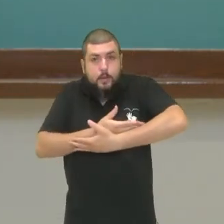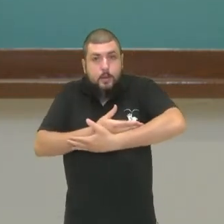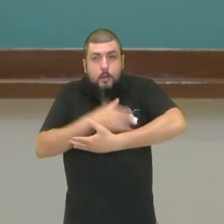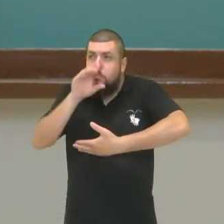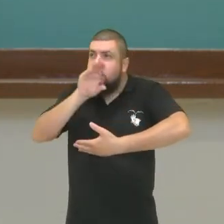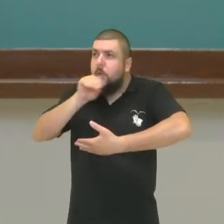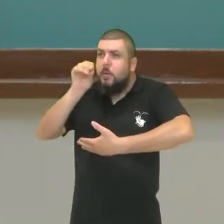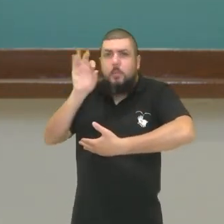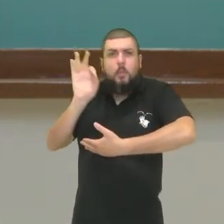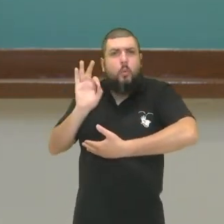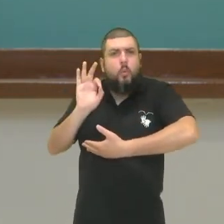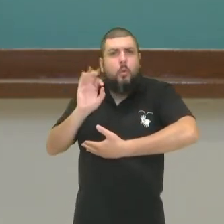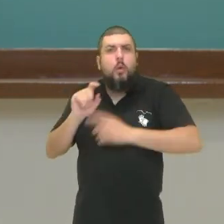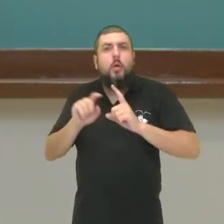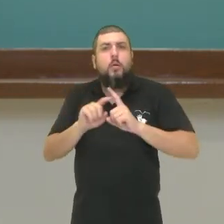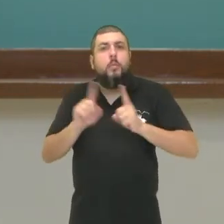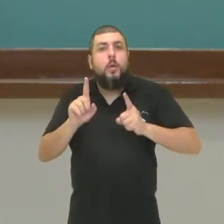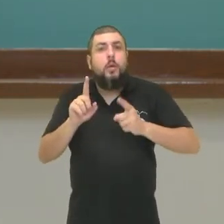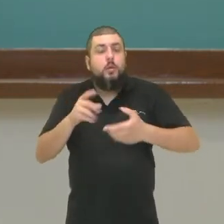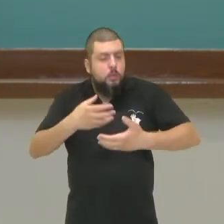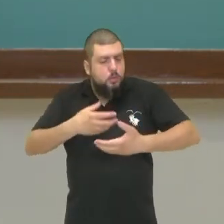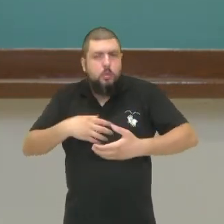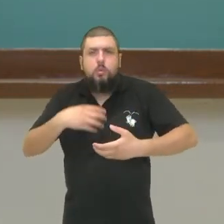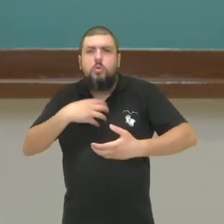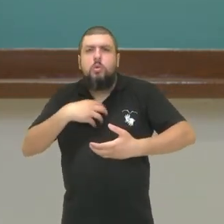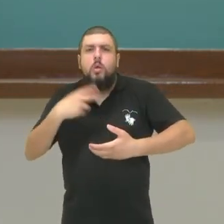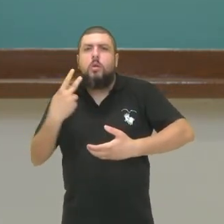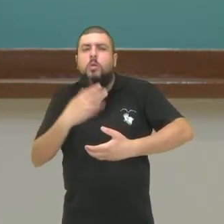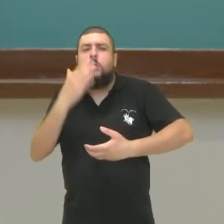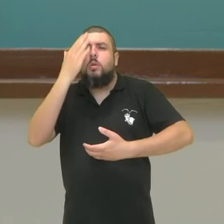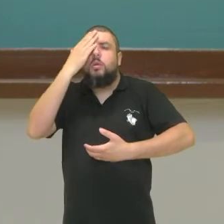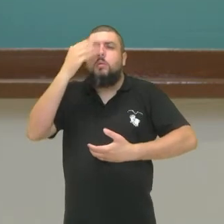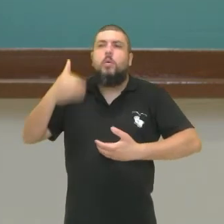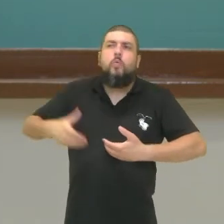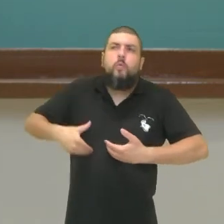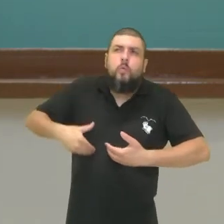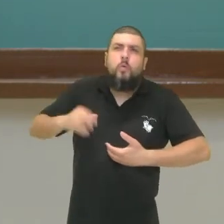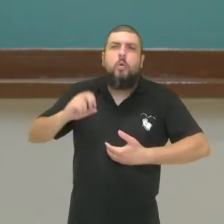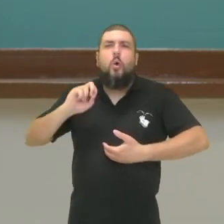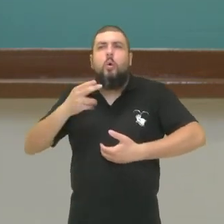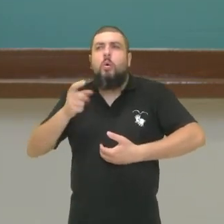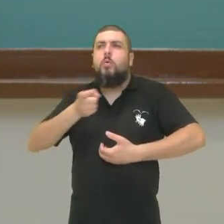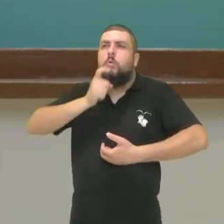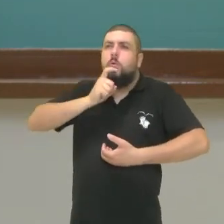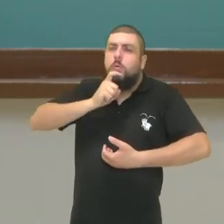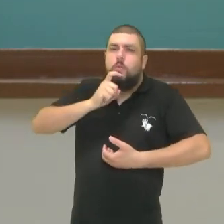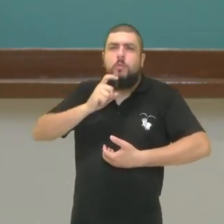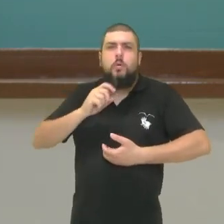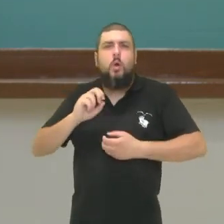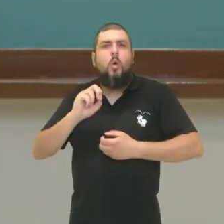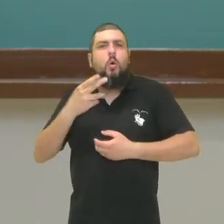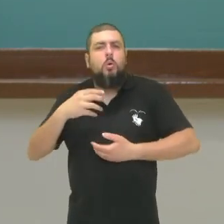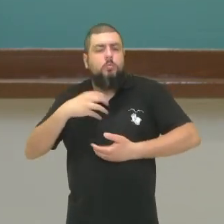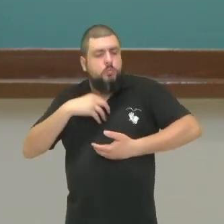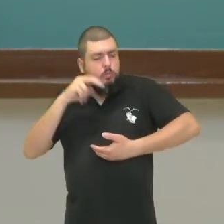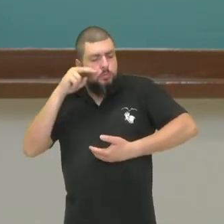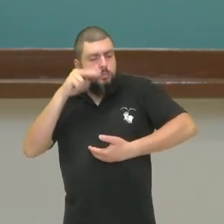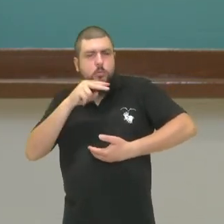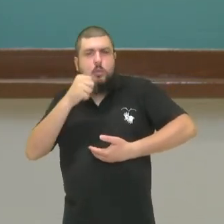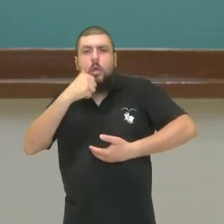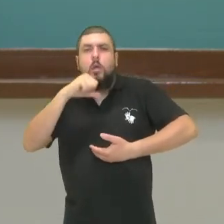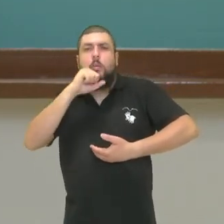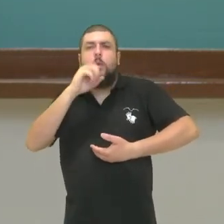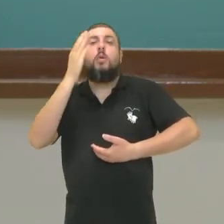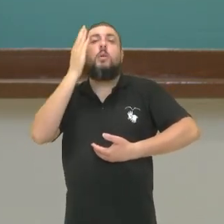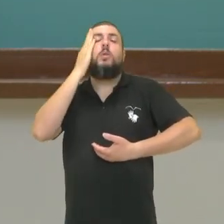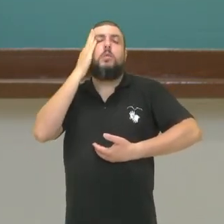se comporta, você já sabe se ela está com fome, se ela está com frio, né? A mãe ela consegue reconhecer.